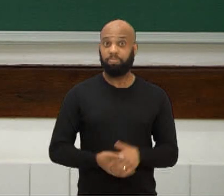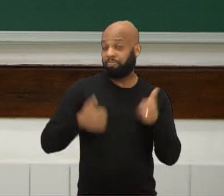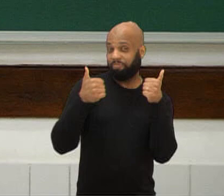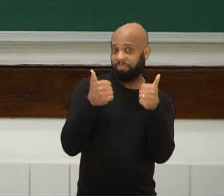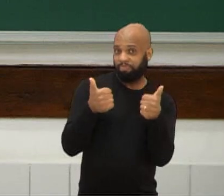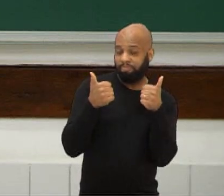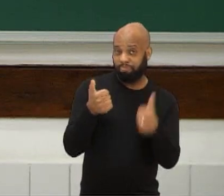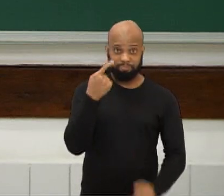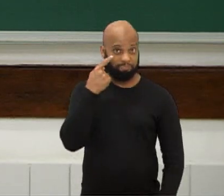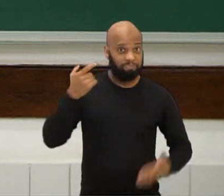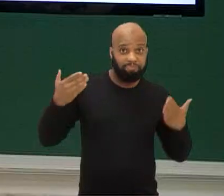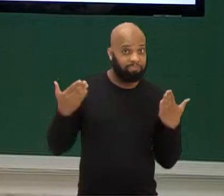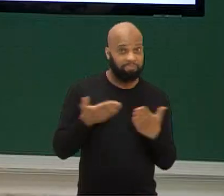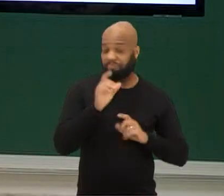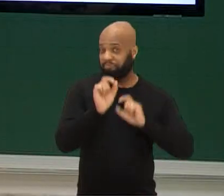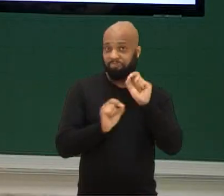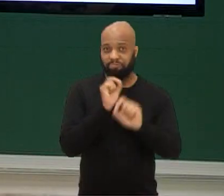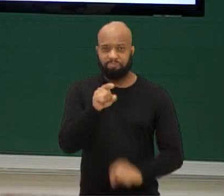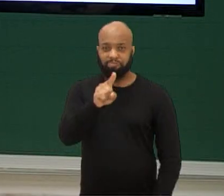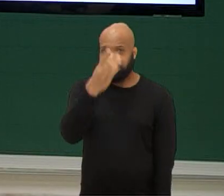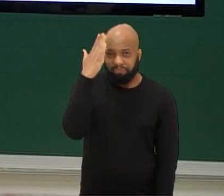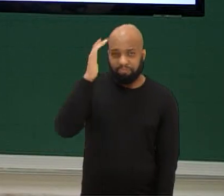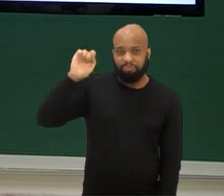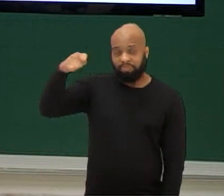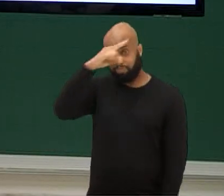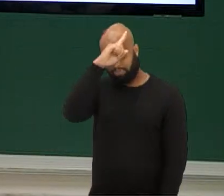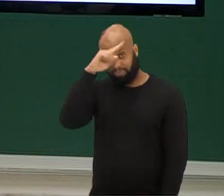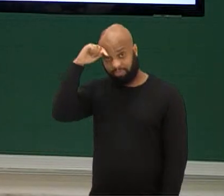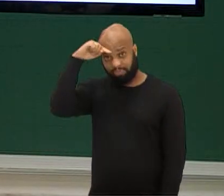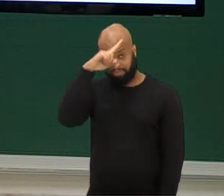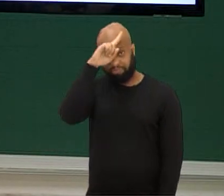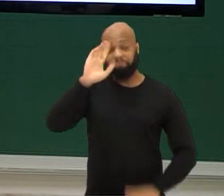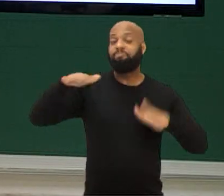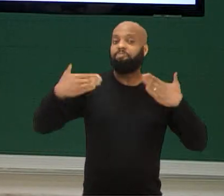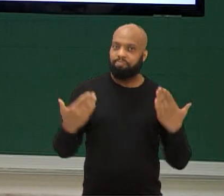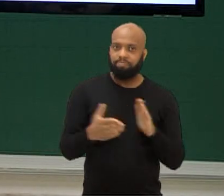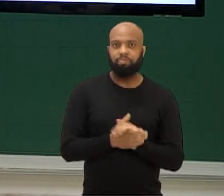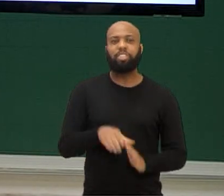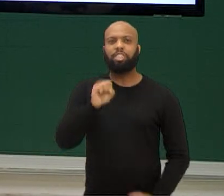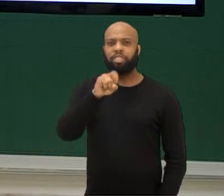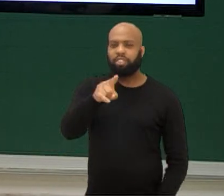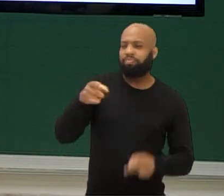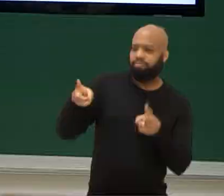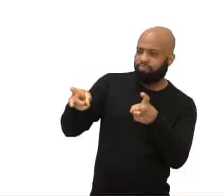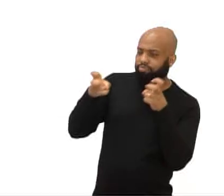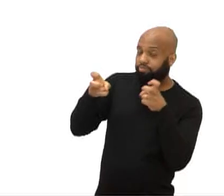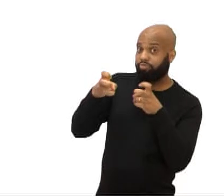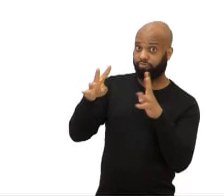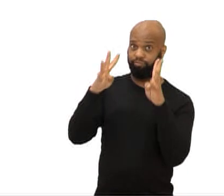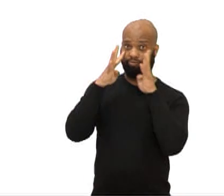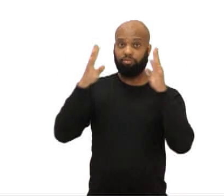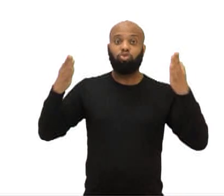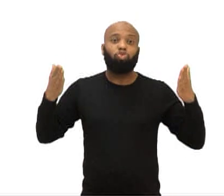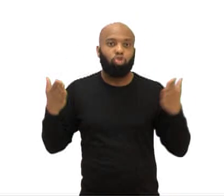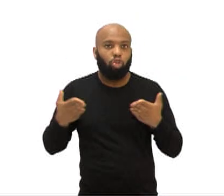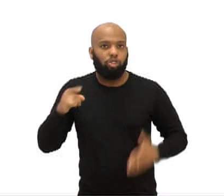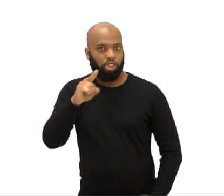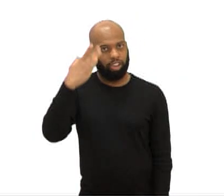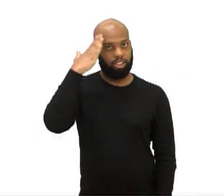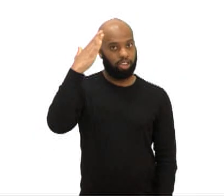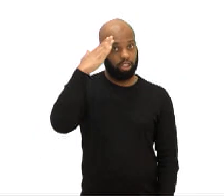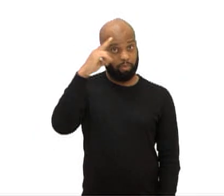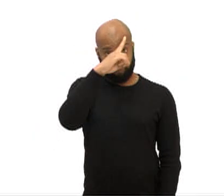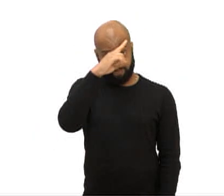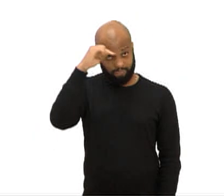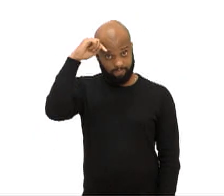Muy bien, vamos a ver entonces. ¿Qué sabes de Frida Kahlo? Bueno, se vocês prestaram atenção nessa aula, vocês sabem que Frida